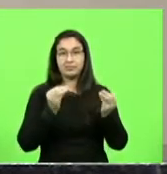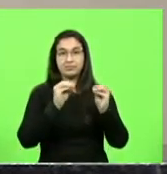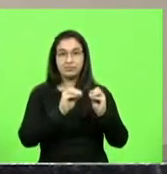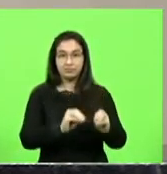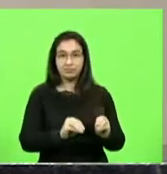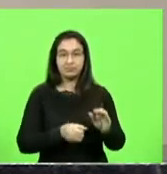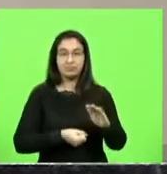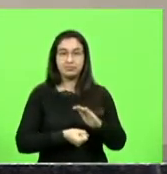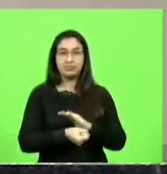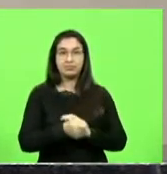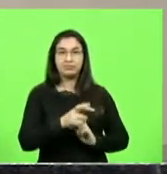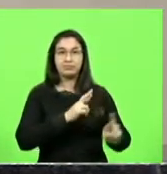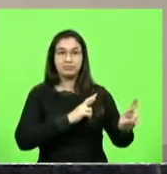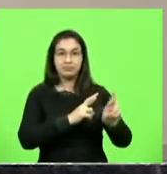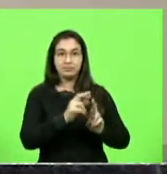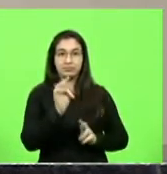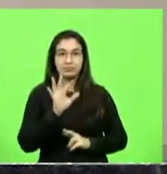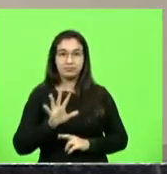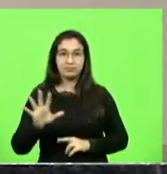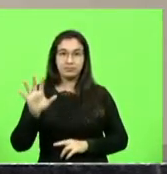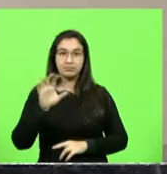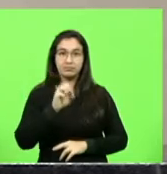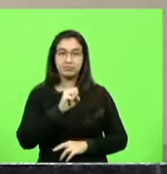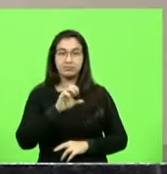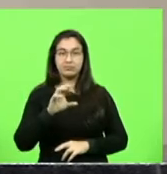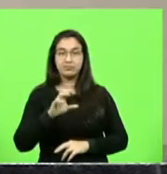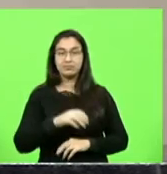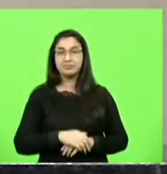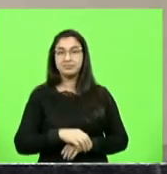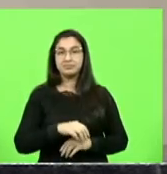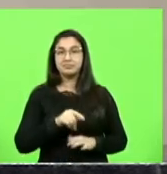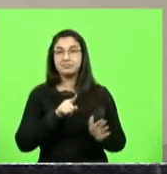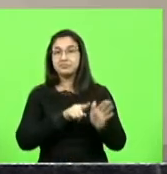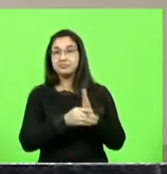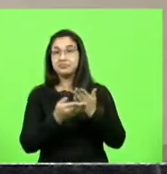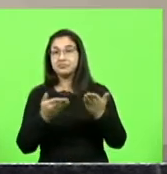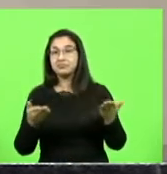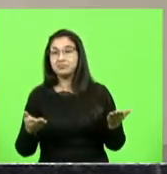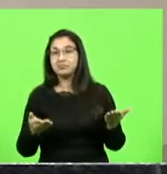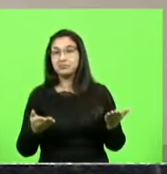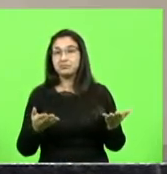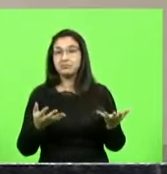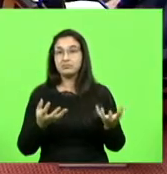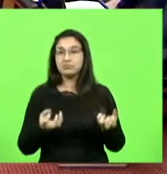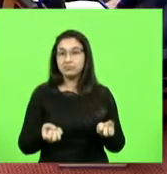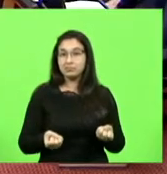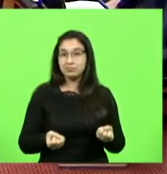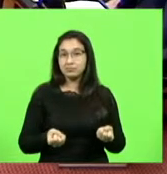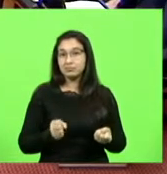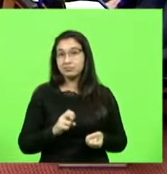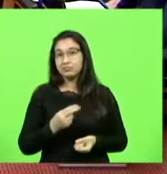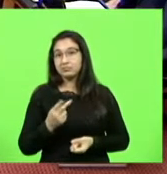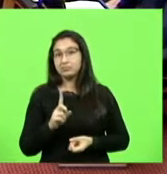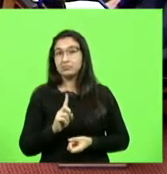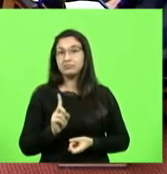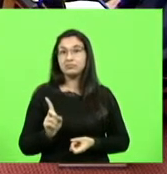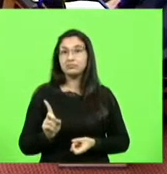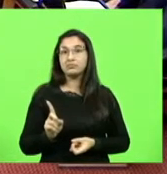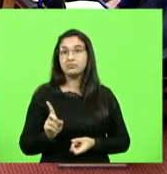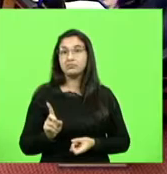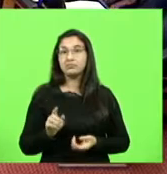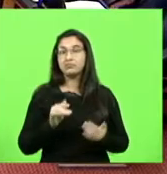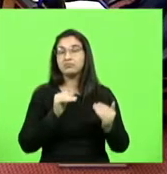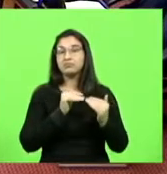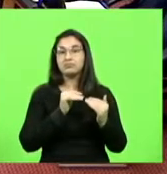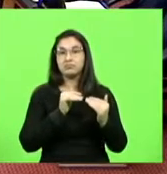federais em Santa Catarina. Consulto, senhores líderes, se alguém se opõe à apreciação desses dois vetos na sessão de hoje. De acordo,